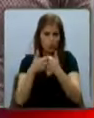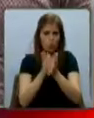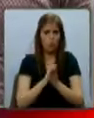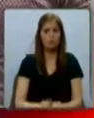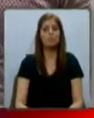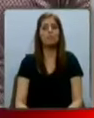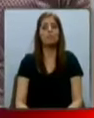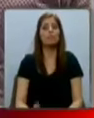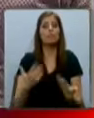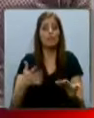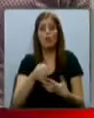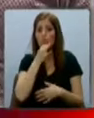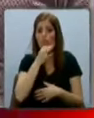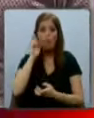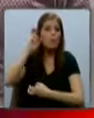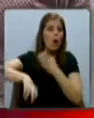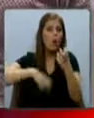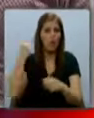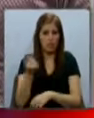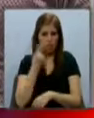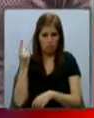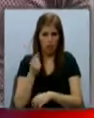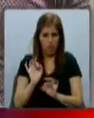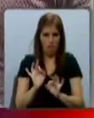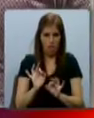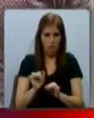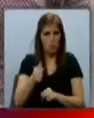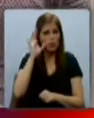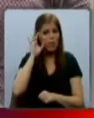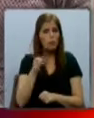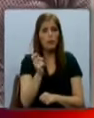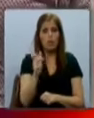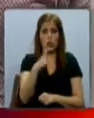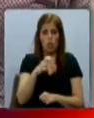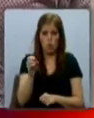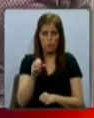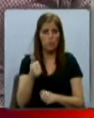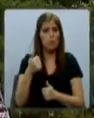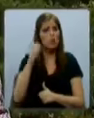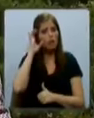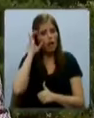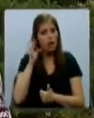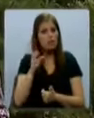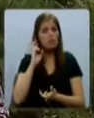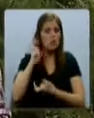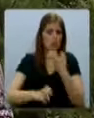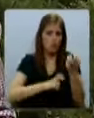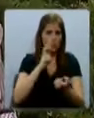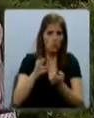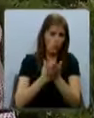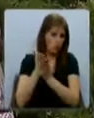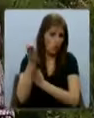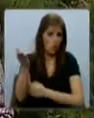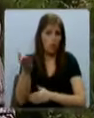E neste caso estamos a falar de buscas sempre demoradas. Pedro, boa tarde. As buscas ainda decorrem e é provável que venham